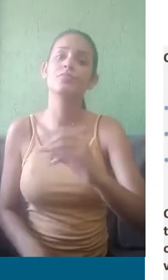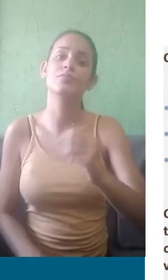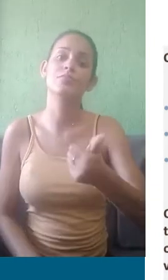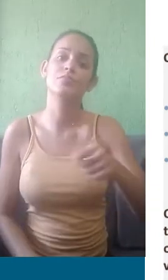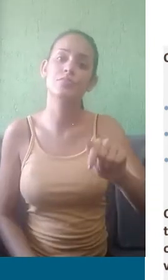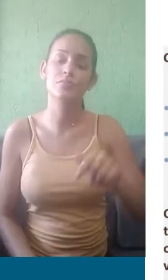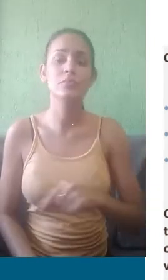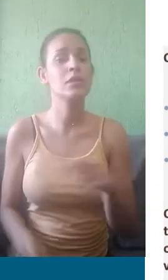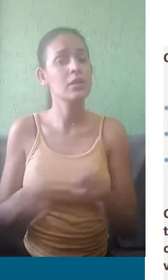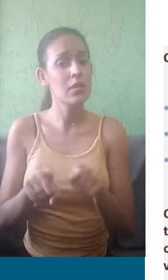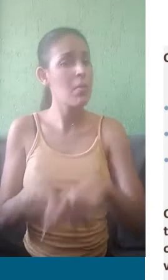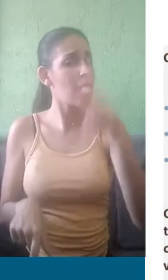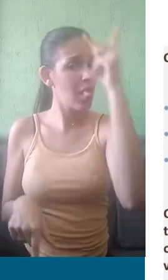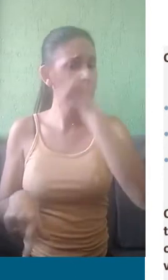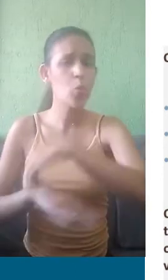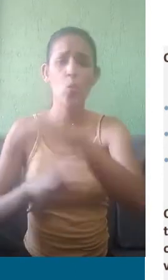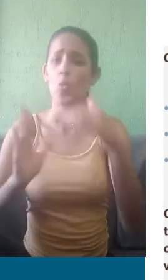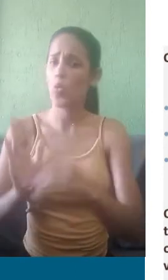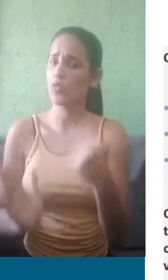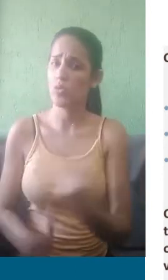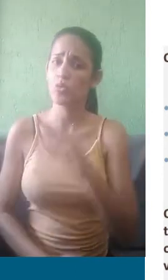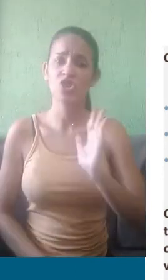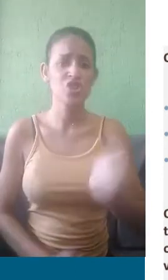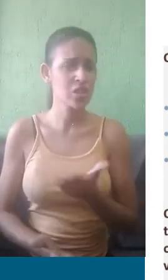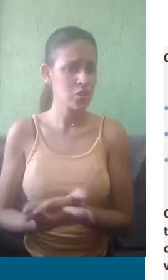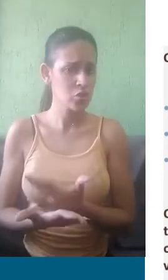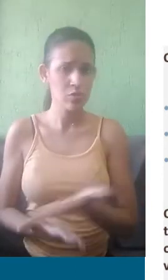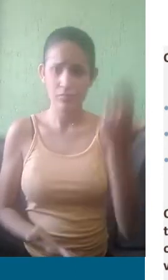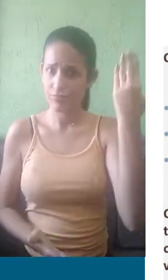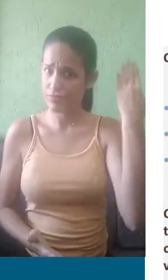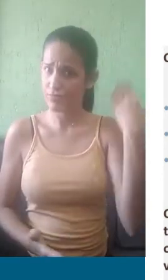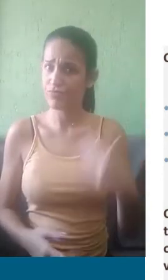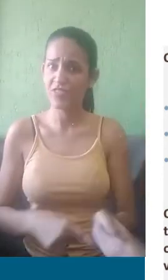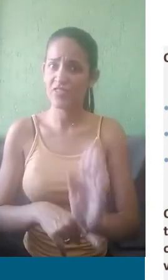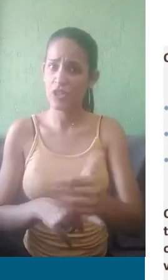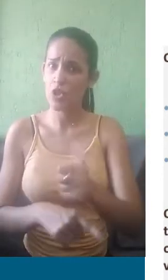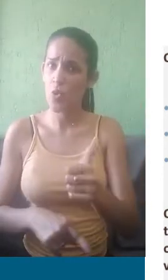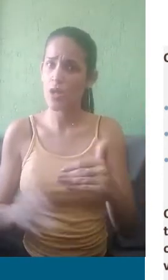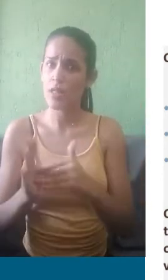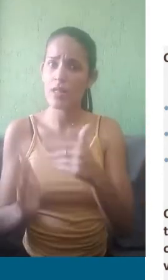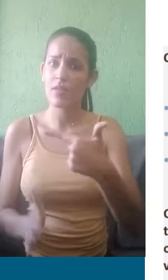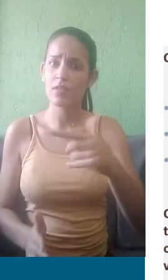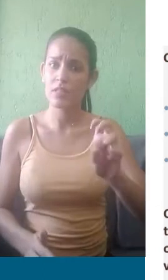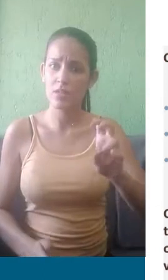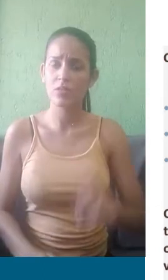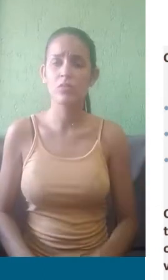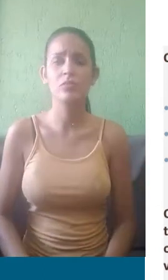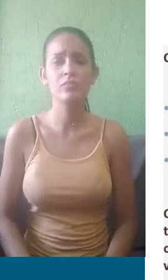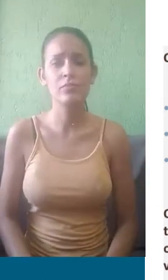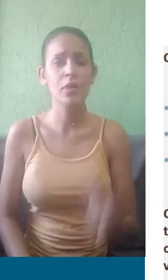consequentemente revisaremos todo o conteúdo de literatura brasileira estudados anteriormente nos vídeos 11 a 25